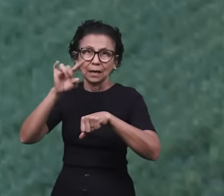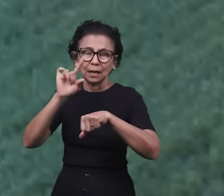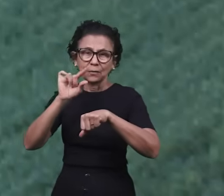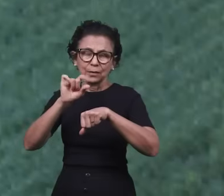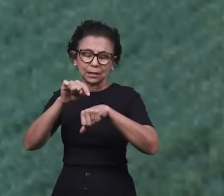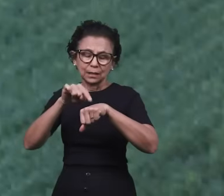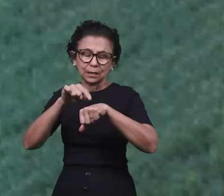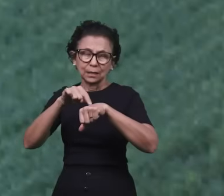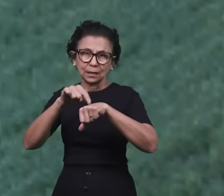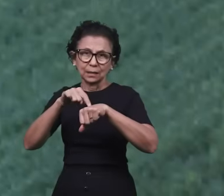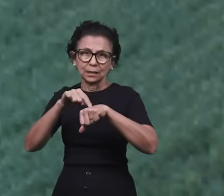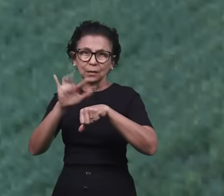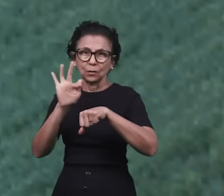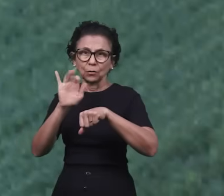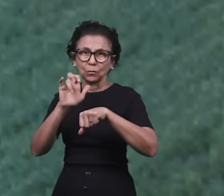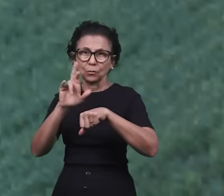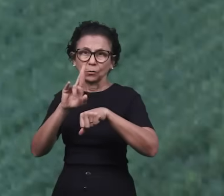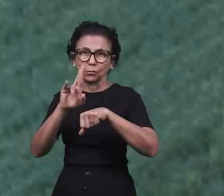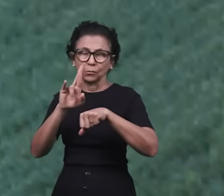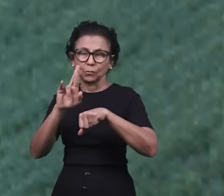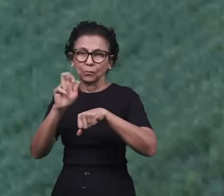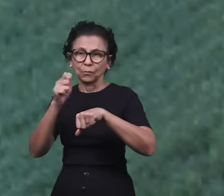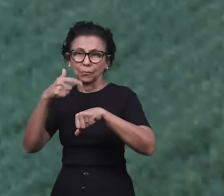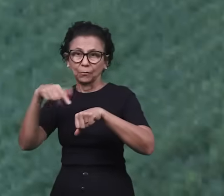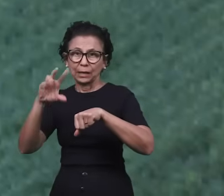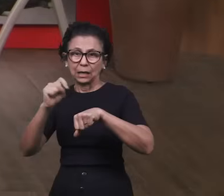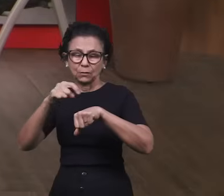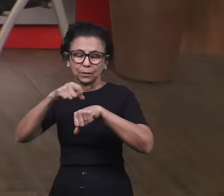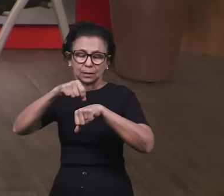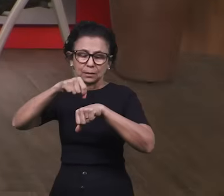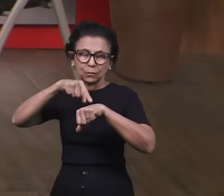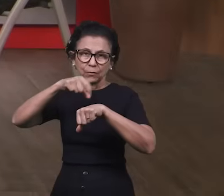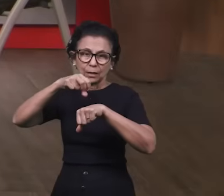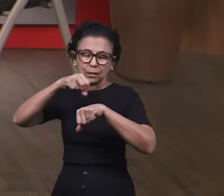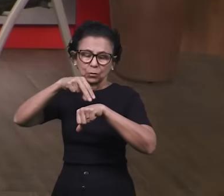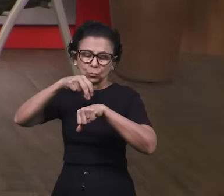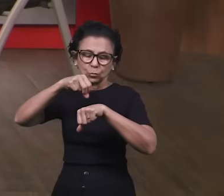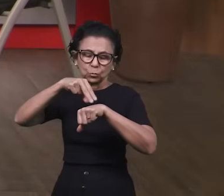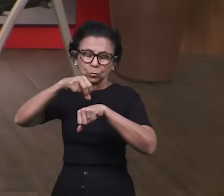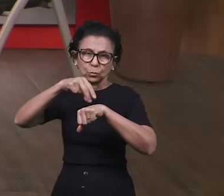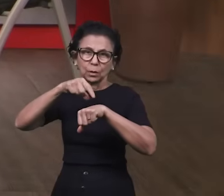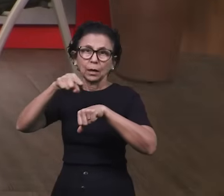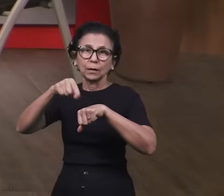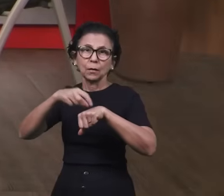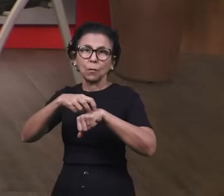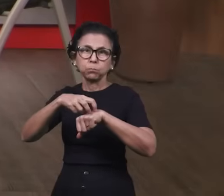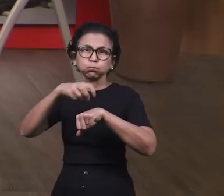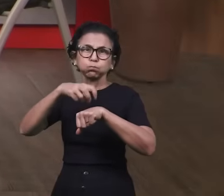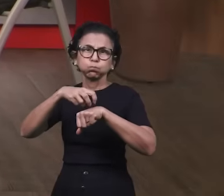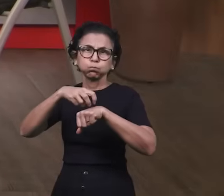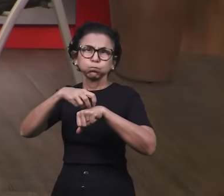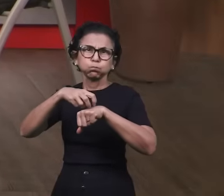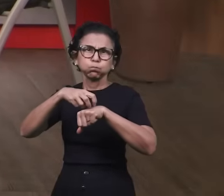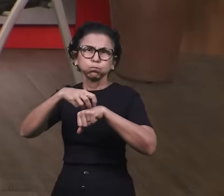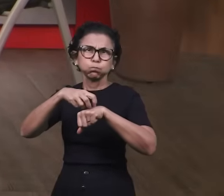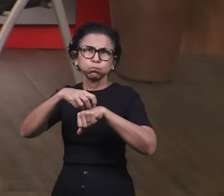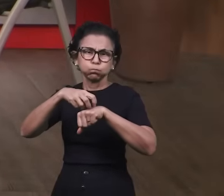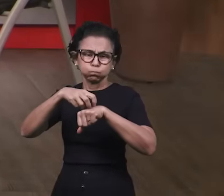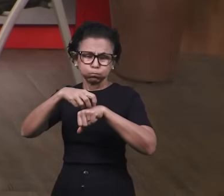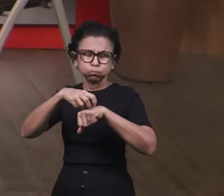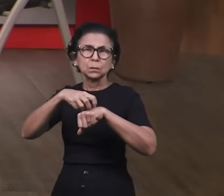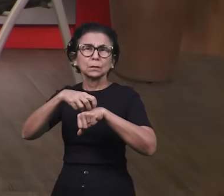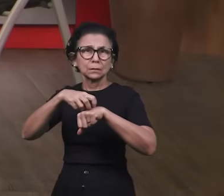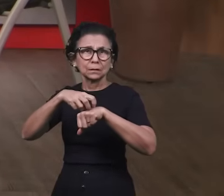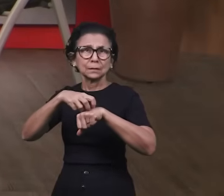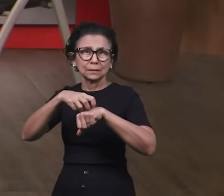ela colhe 1 colher de sopa de mel. Uma abelha? Uma abelha. É muito trabalho, hein? Muito trabalho. Então,